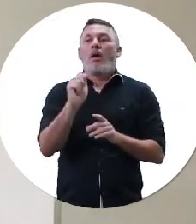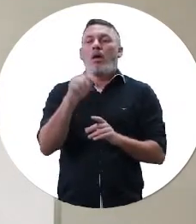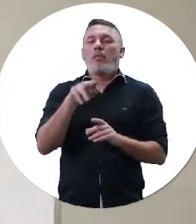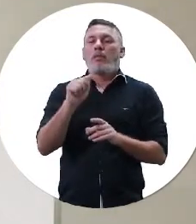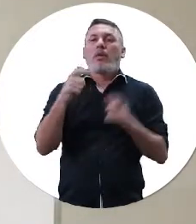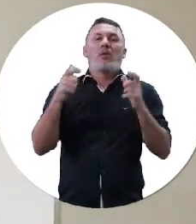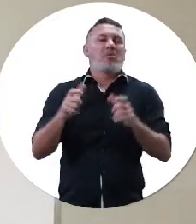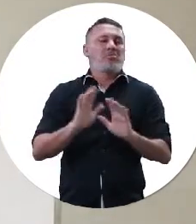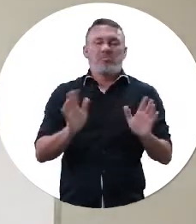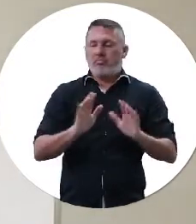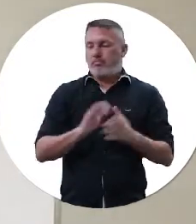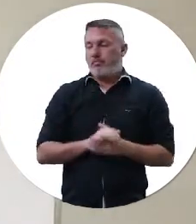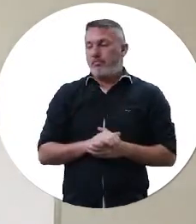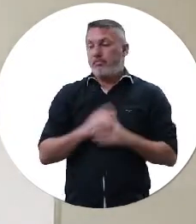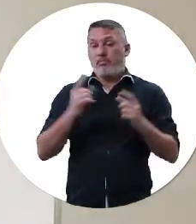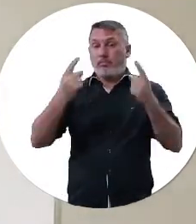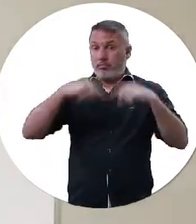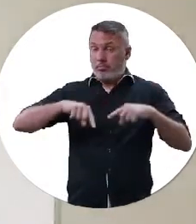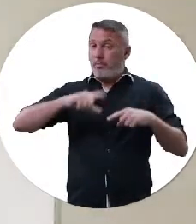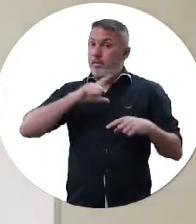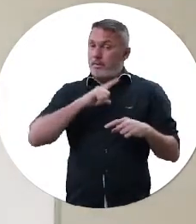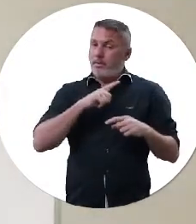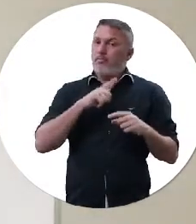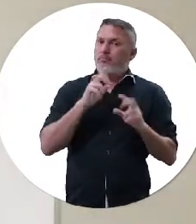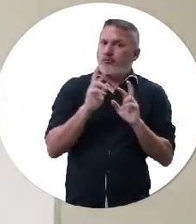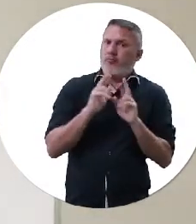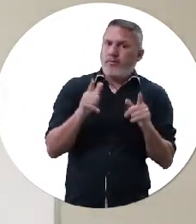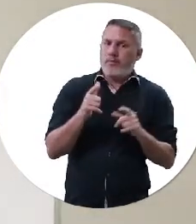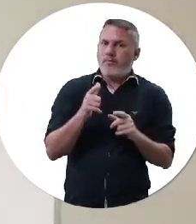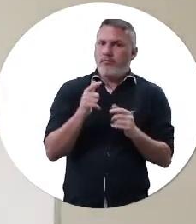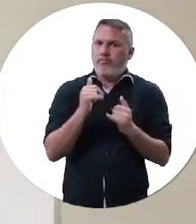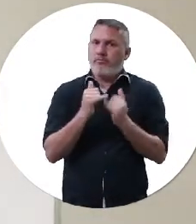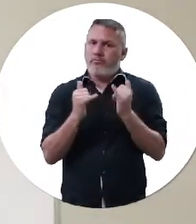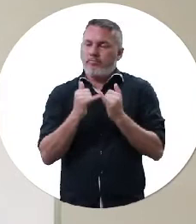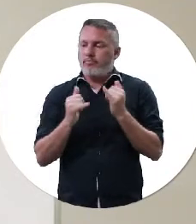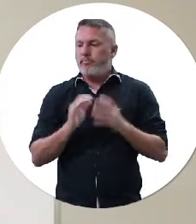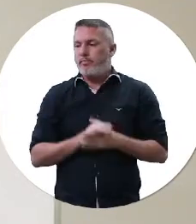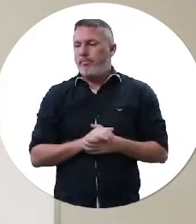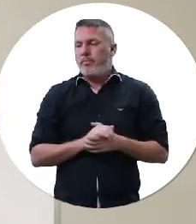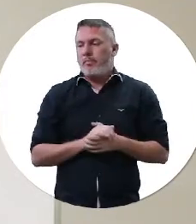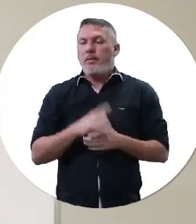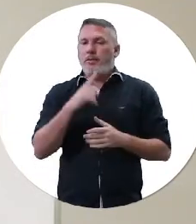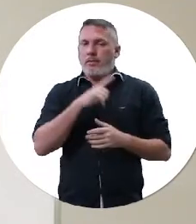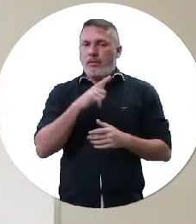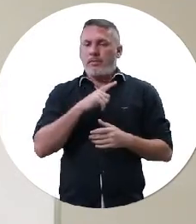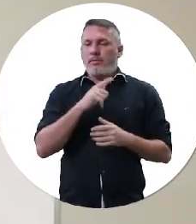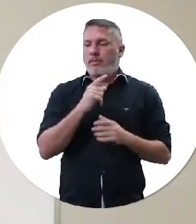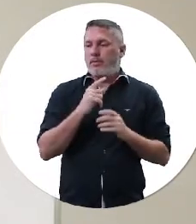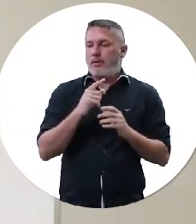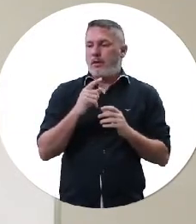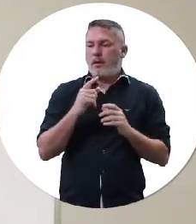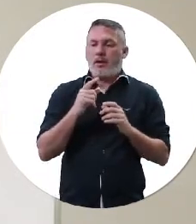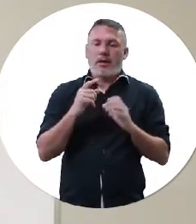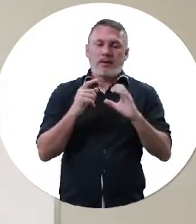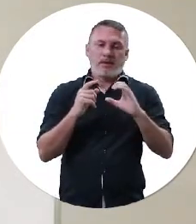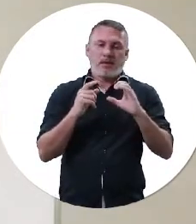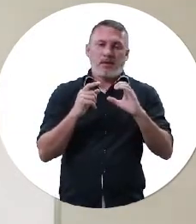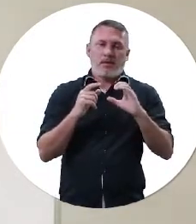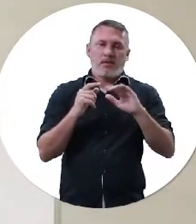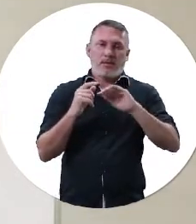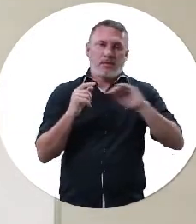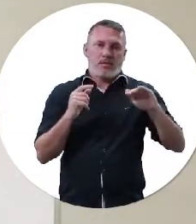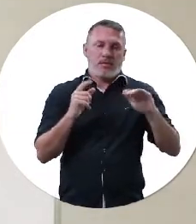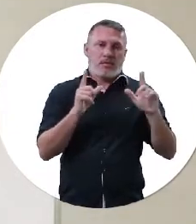Ok? Neste caso, você não precisa identificar a posição da amina, certo? Aqui embaixo já tem uma